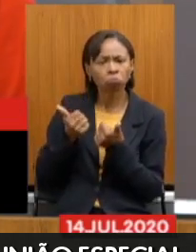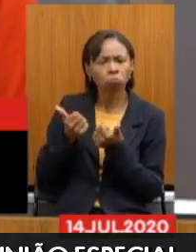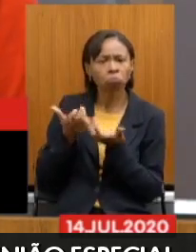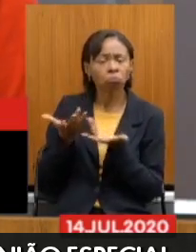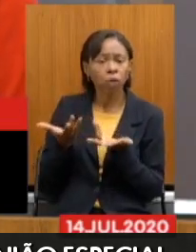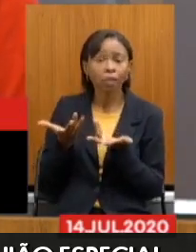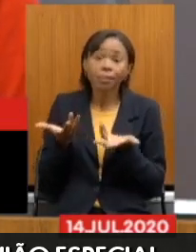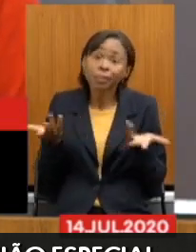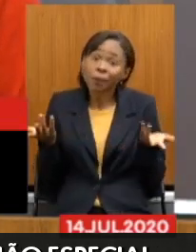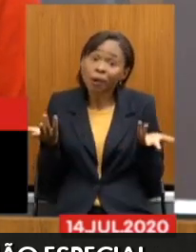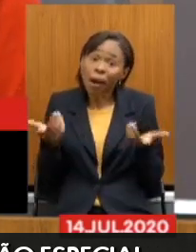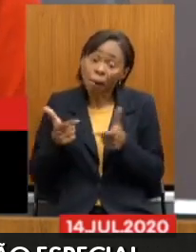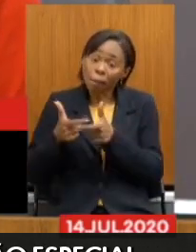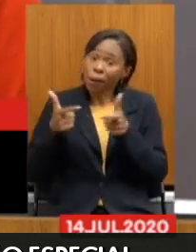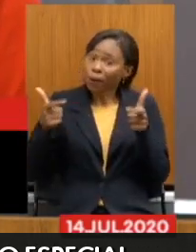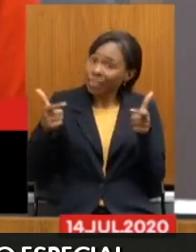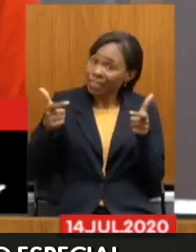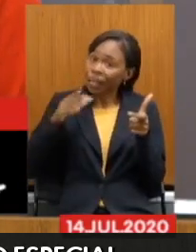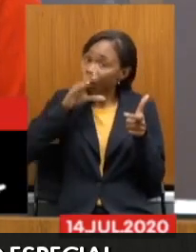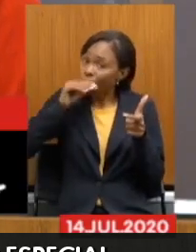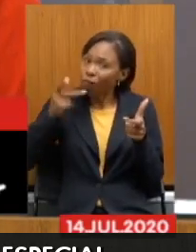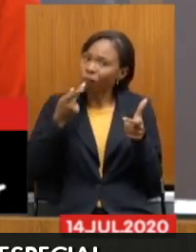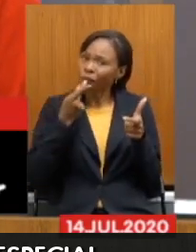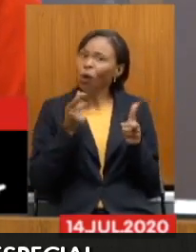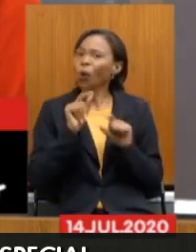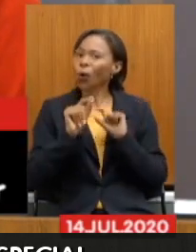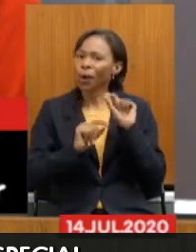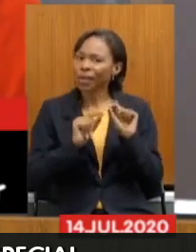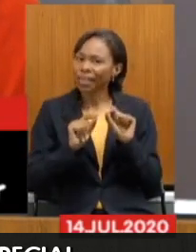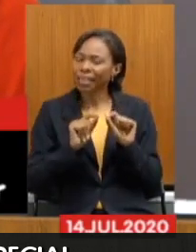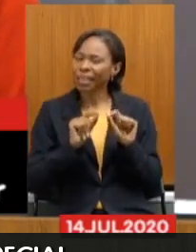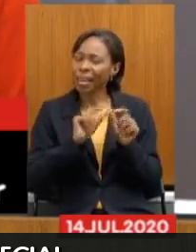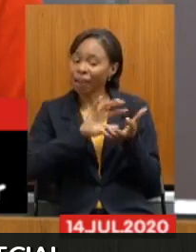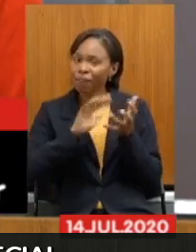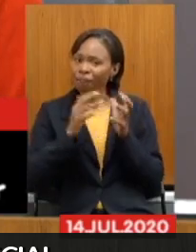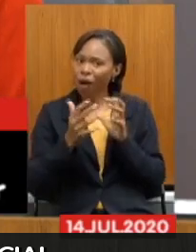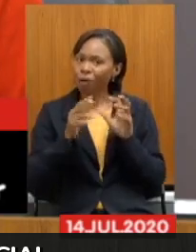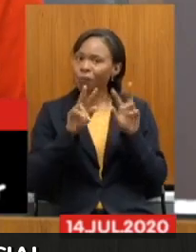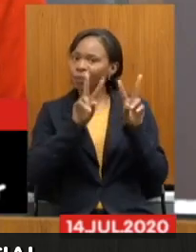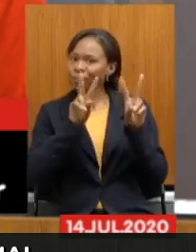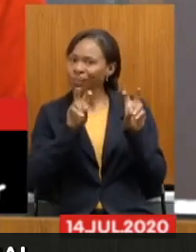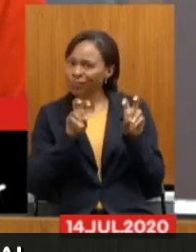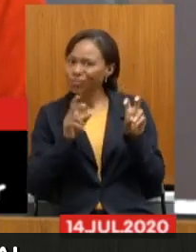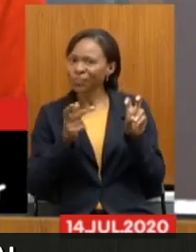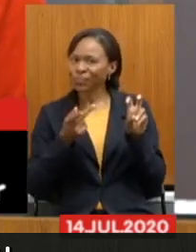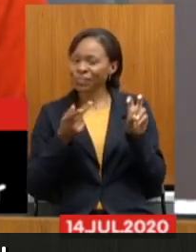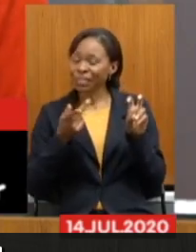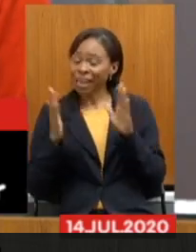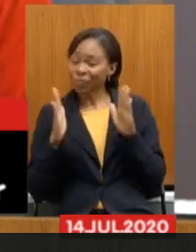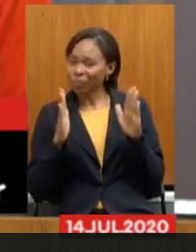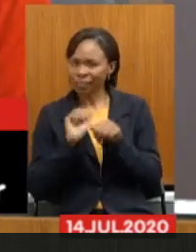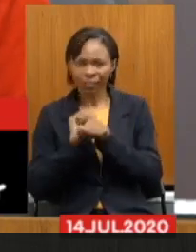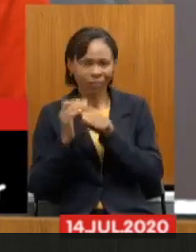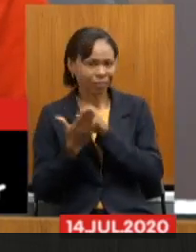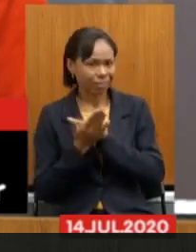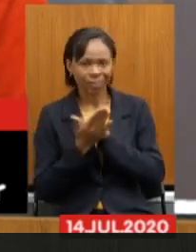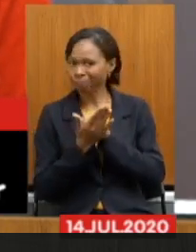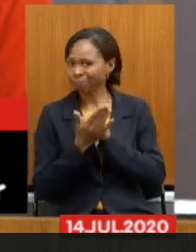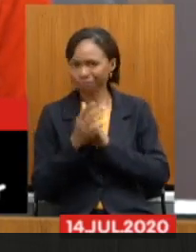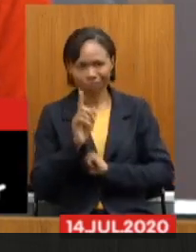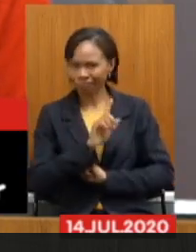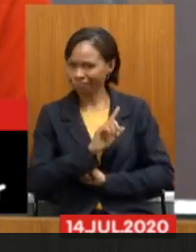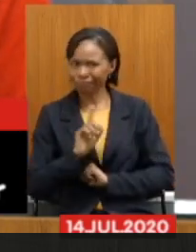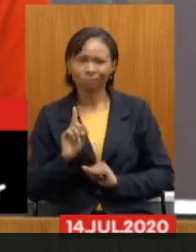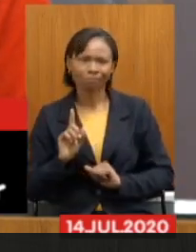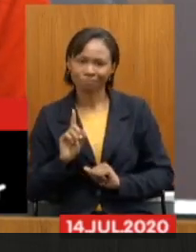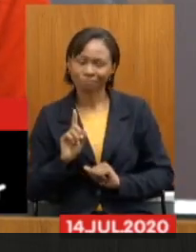dia já nos trouxe. Não tramitem a reforma durante a pandemia. Então, a escuta ela é fundamental. Espero que